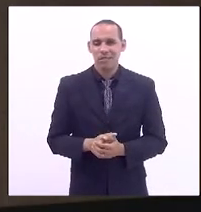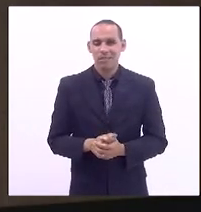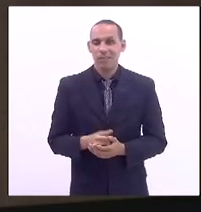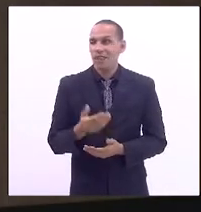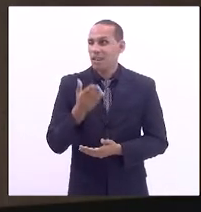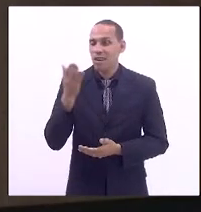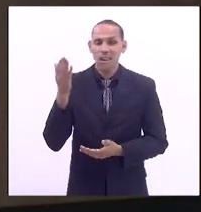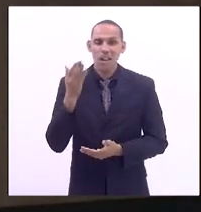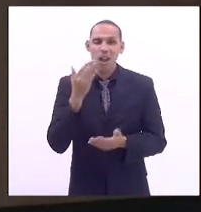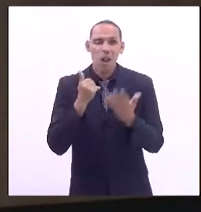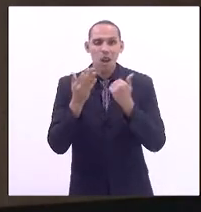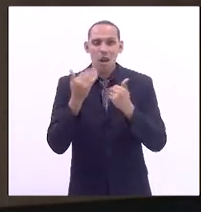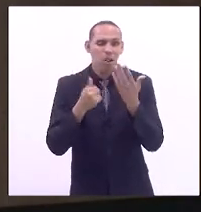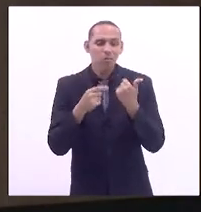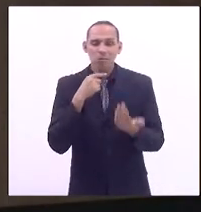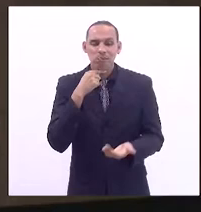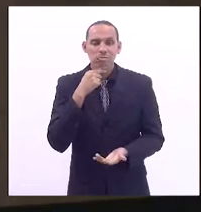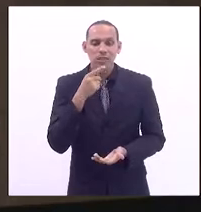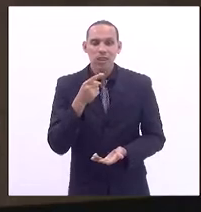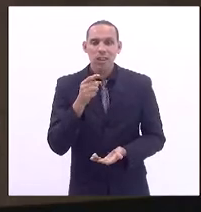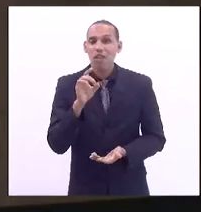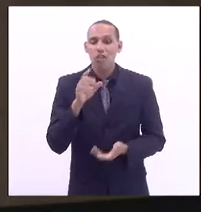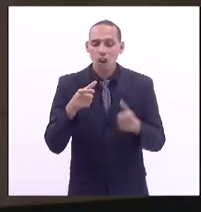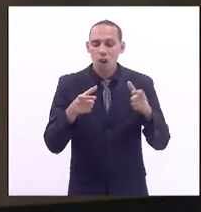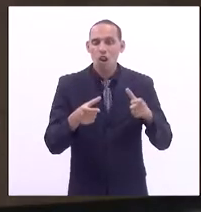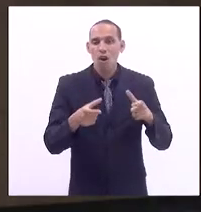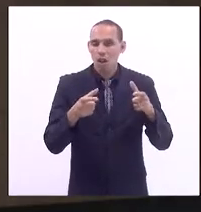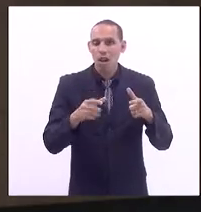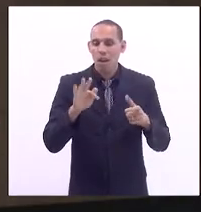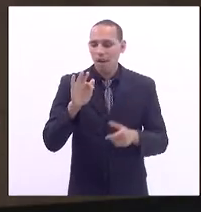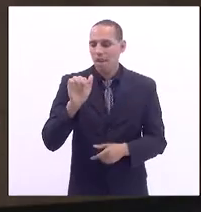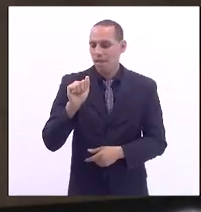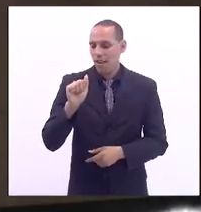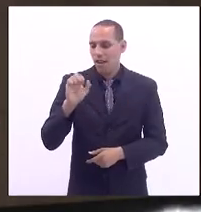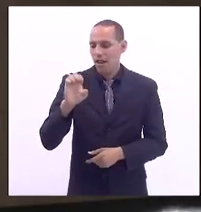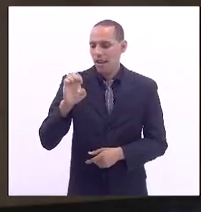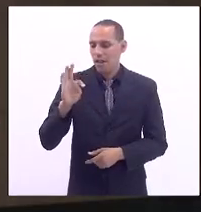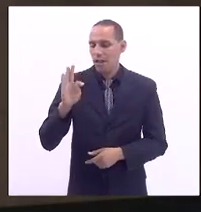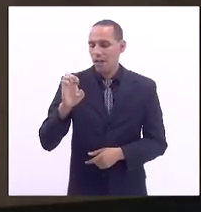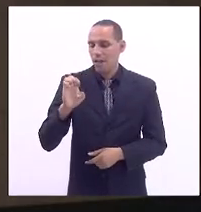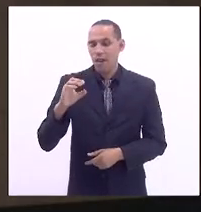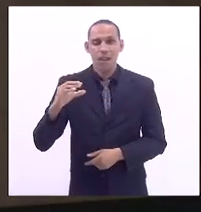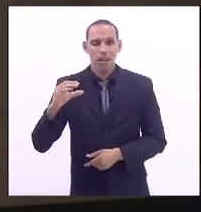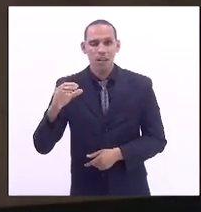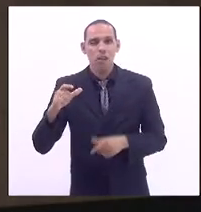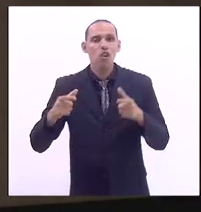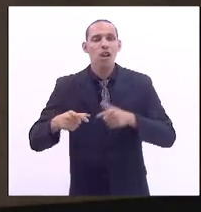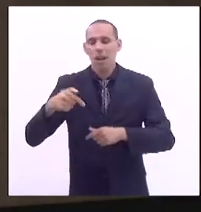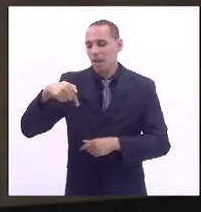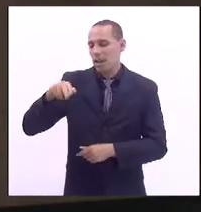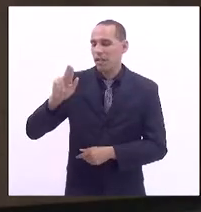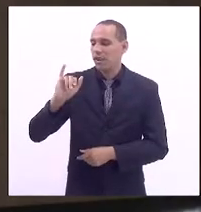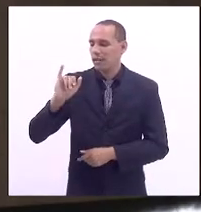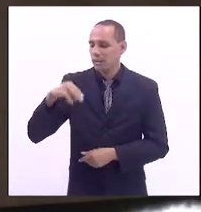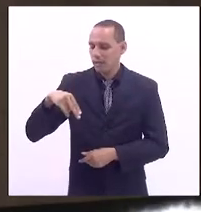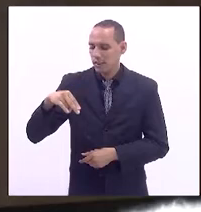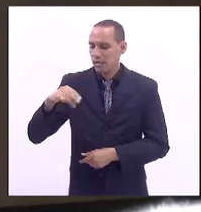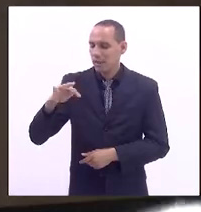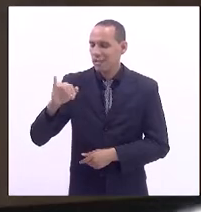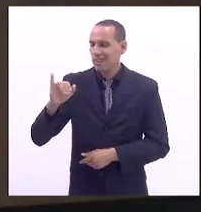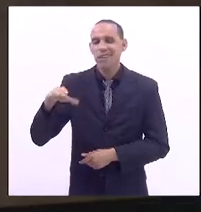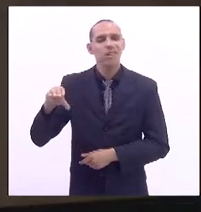alimentar só lá no na FAETEC de Quintino e a gente